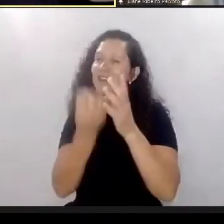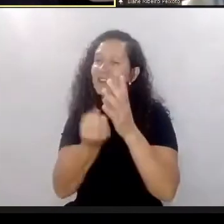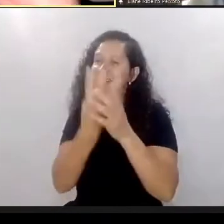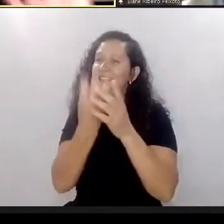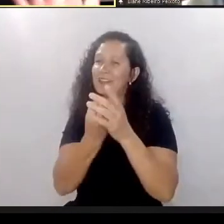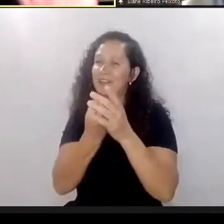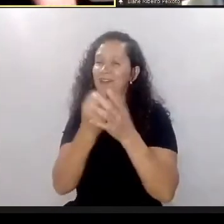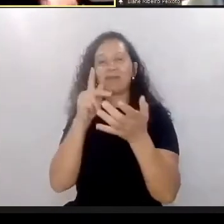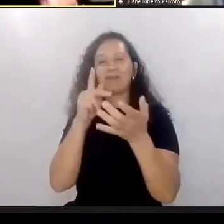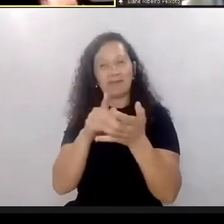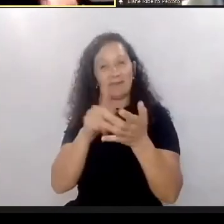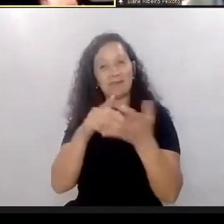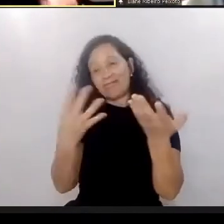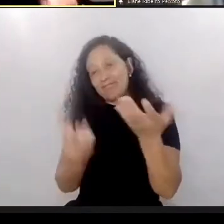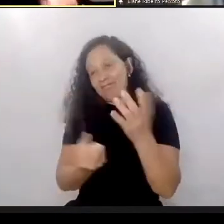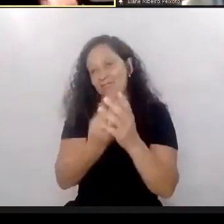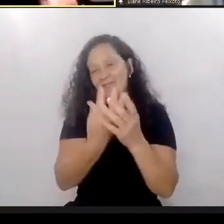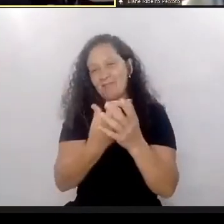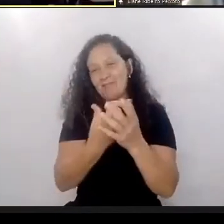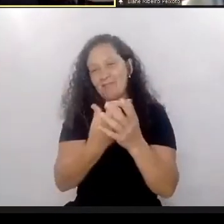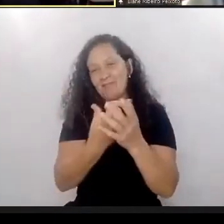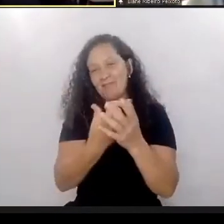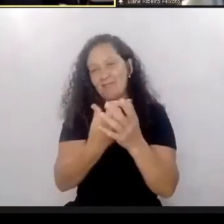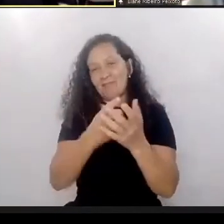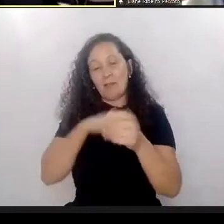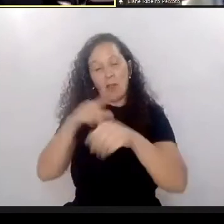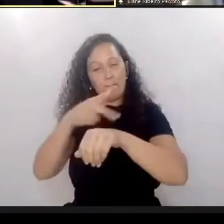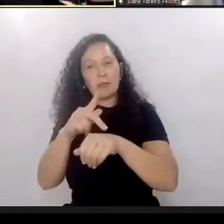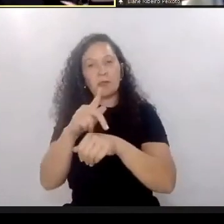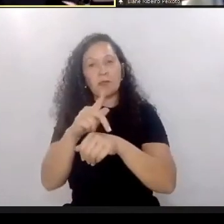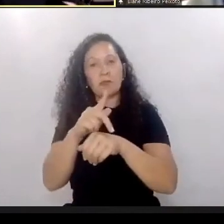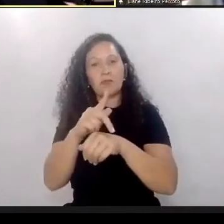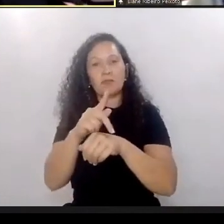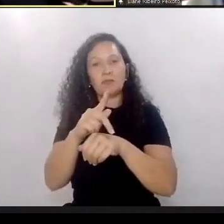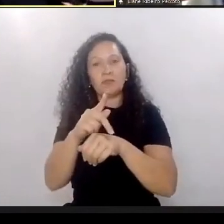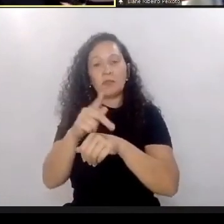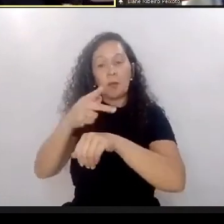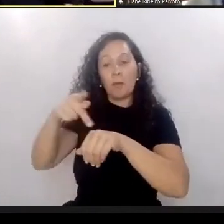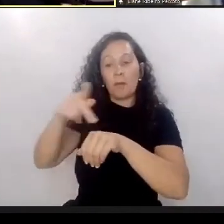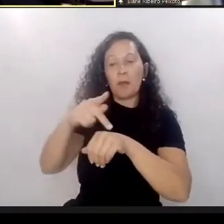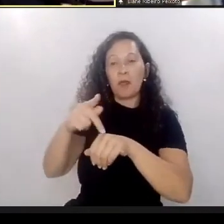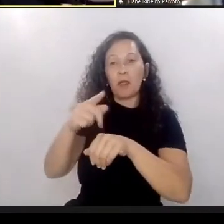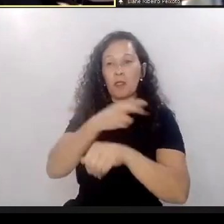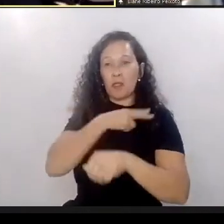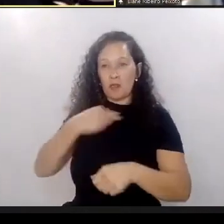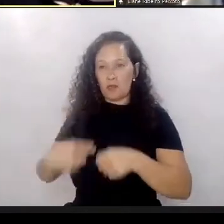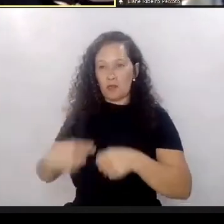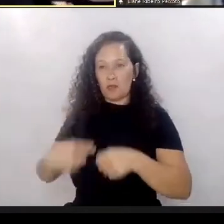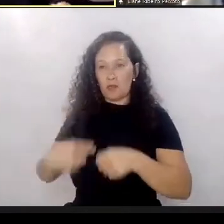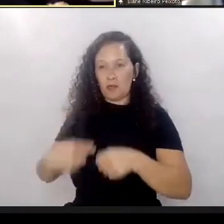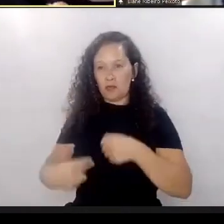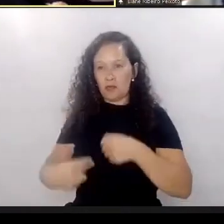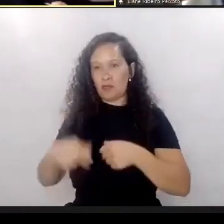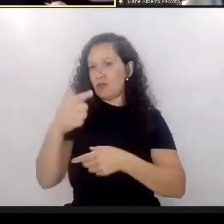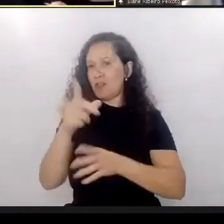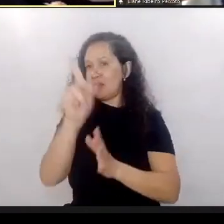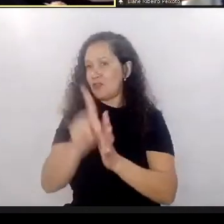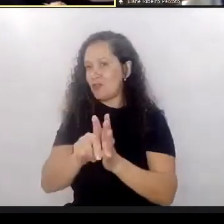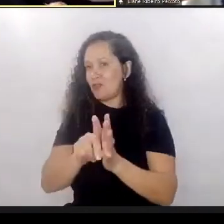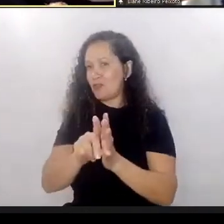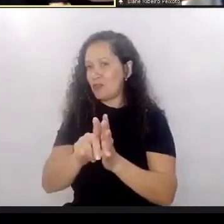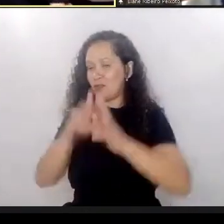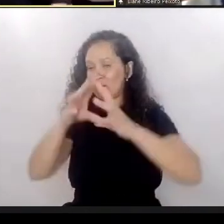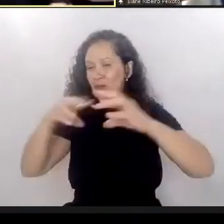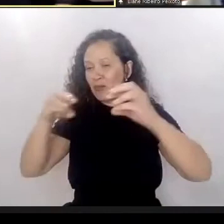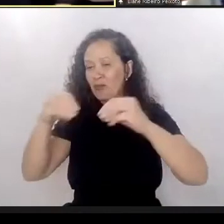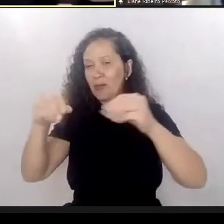Existe país onde você não tem, na China, por exemplo, você não tem direito sobre a sua terra. Eu posso estar falando